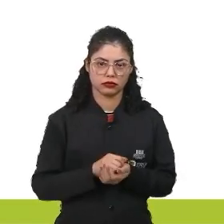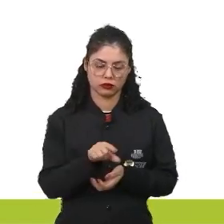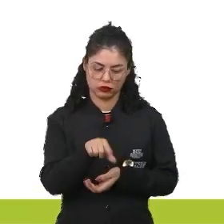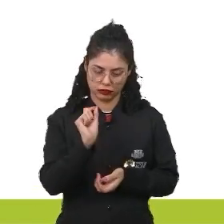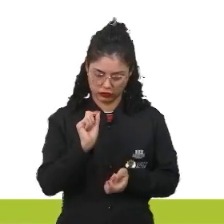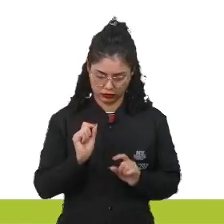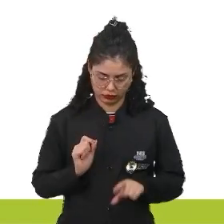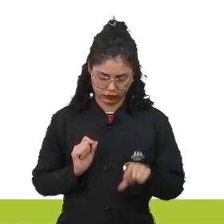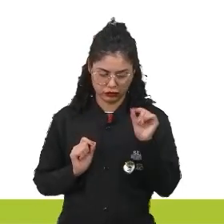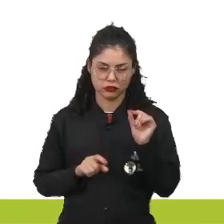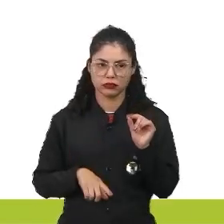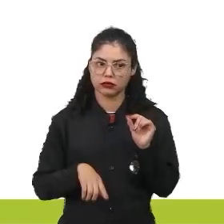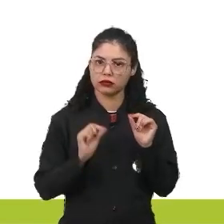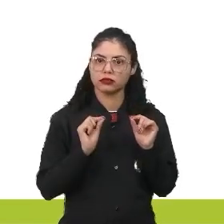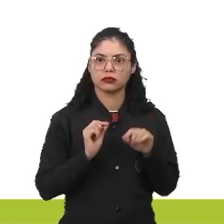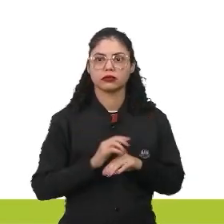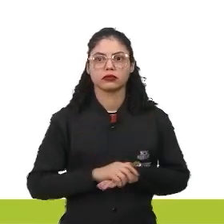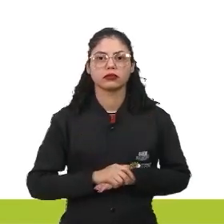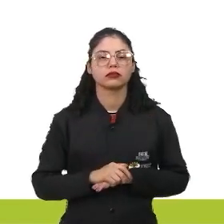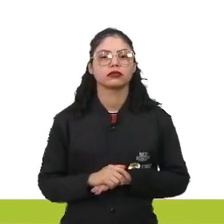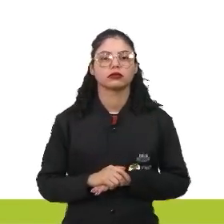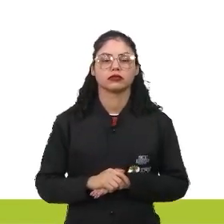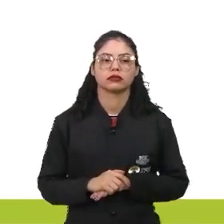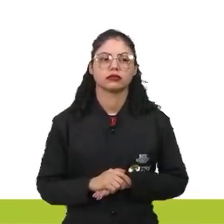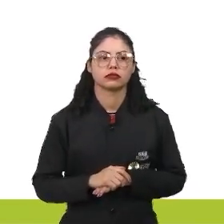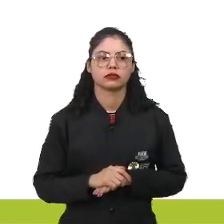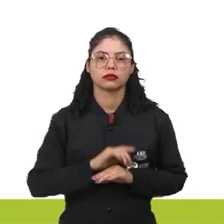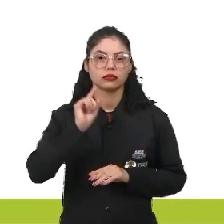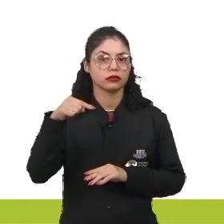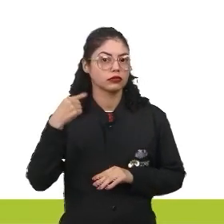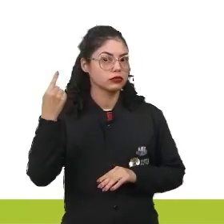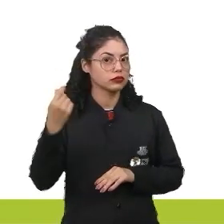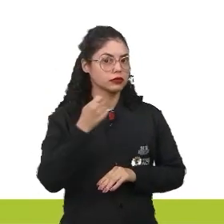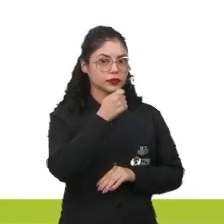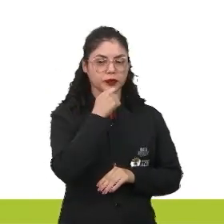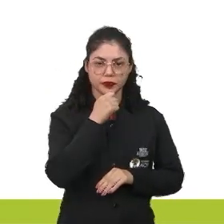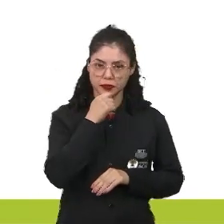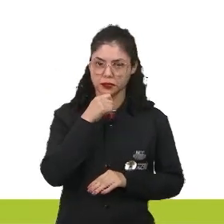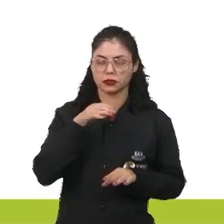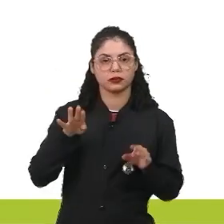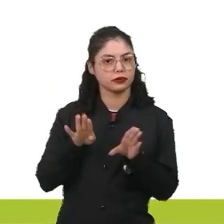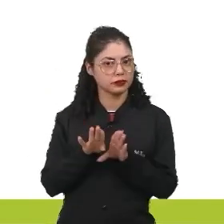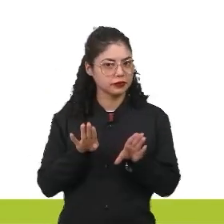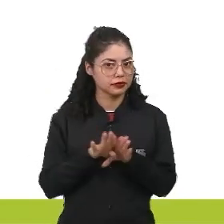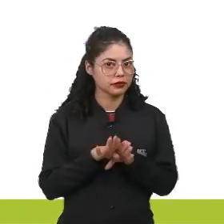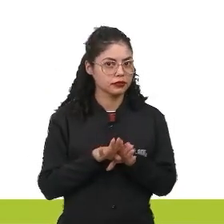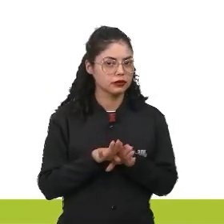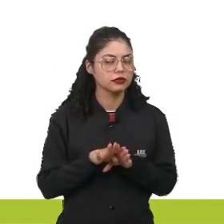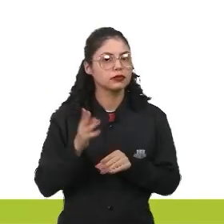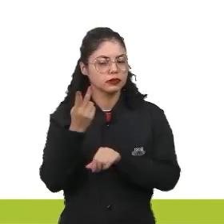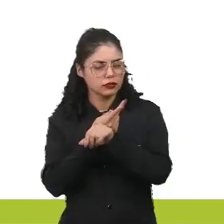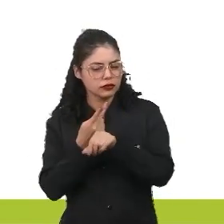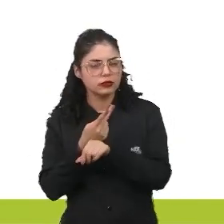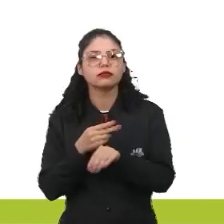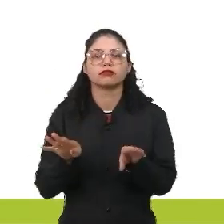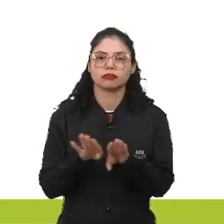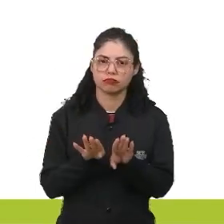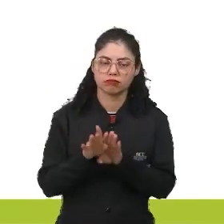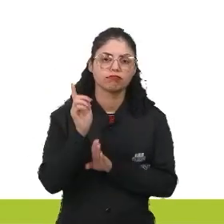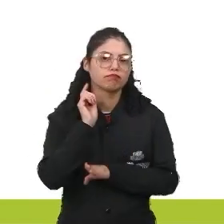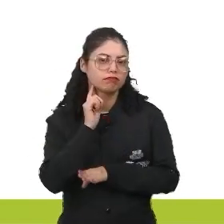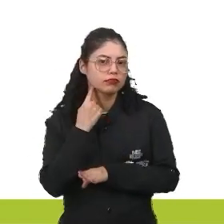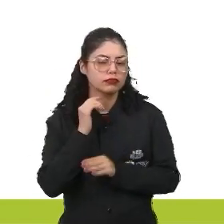pinça. Catação. Também lá na parte lá de catar lixo, né?